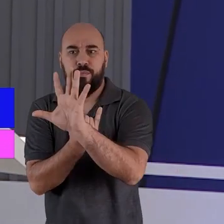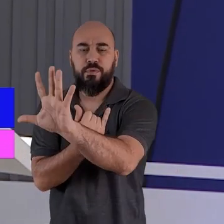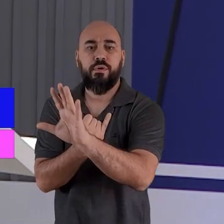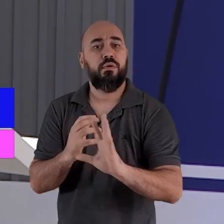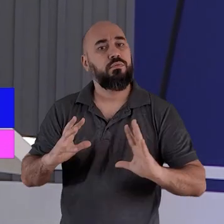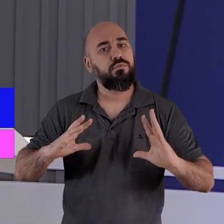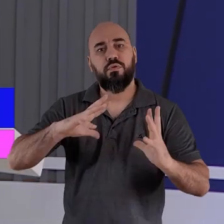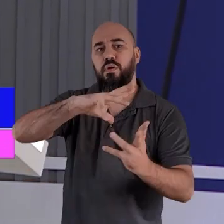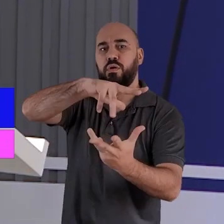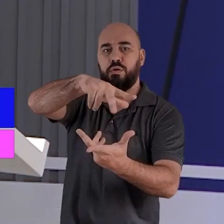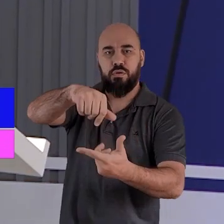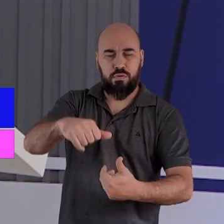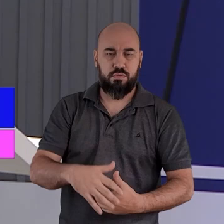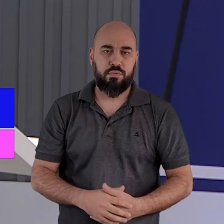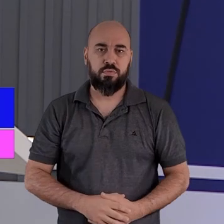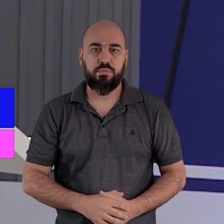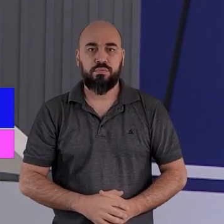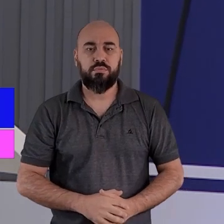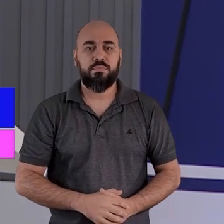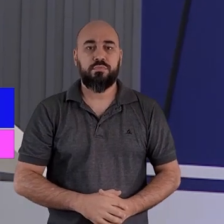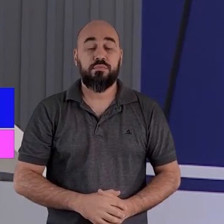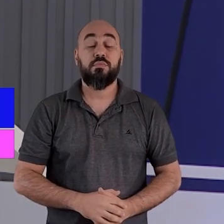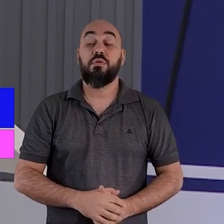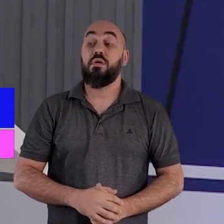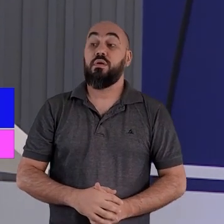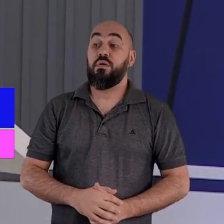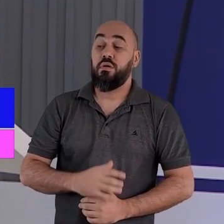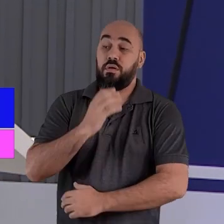que precisamos, neste momento,